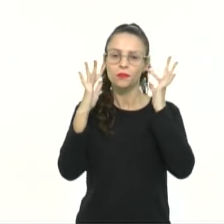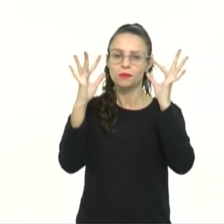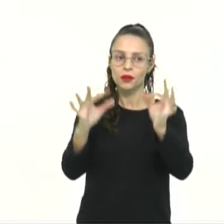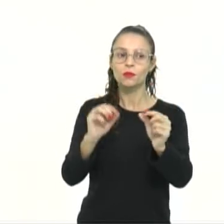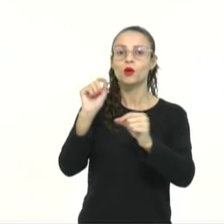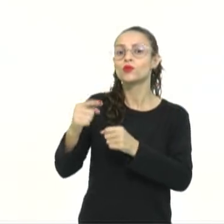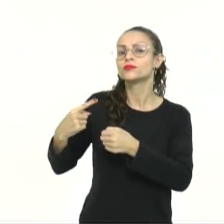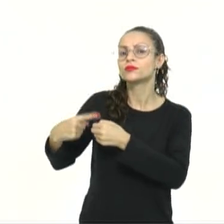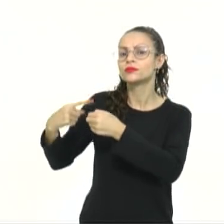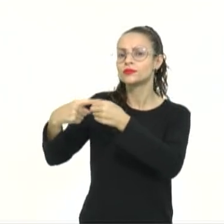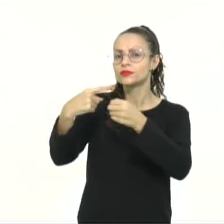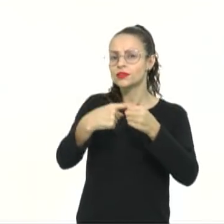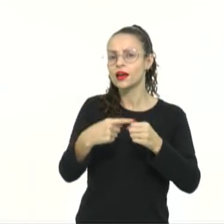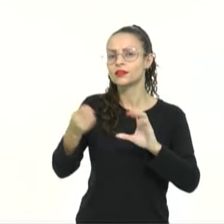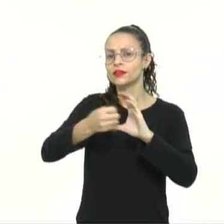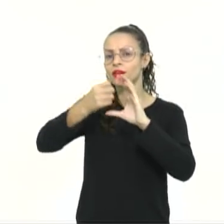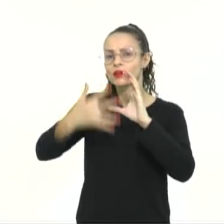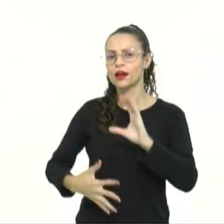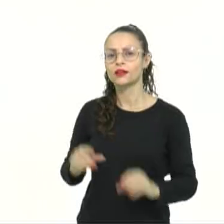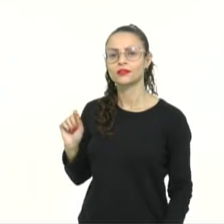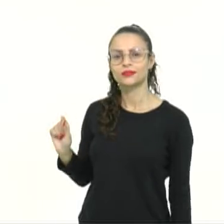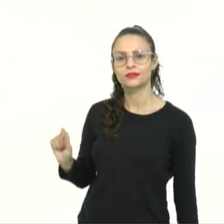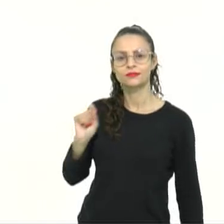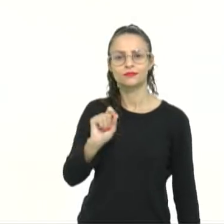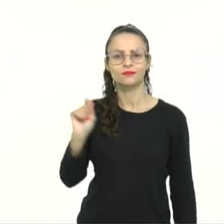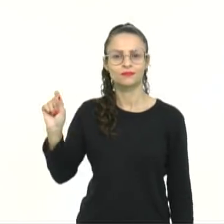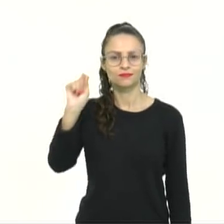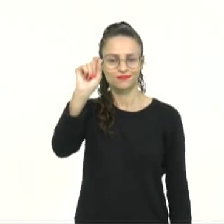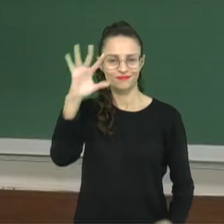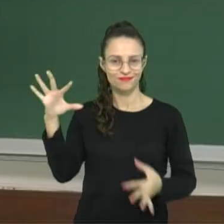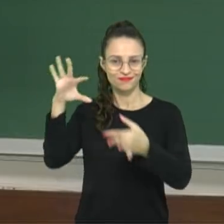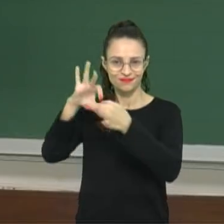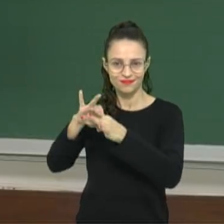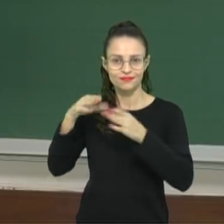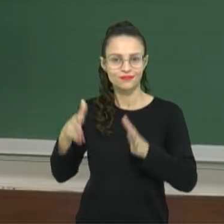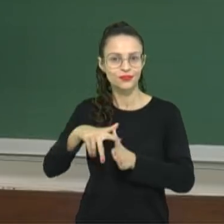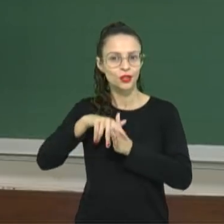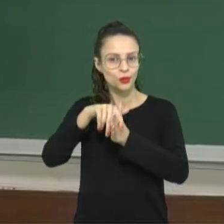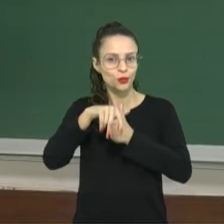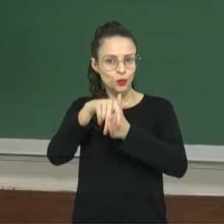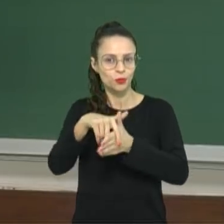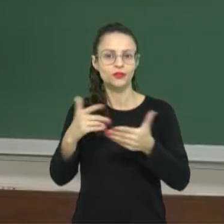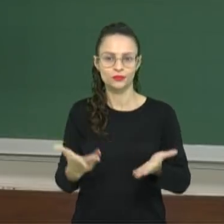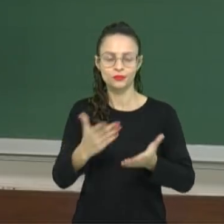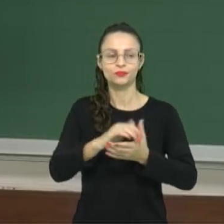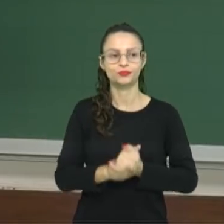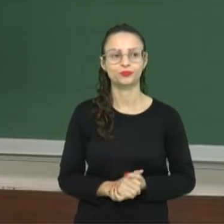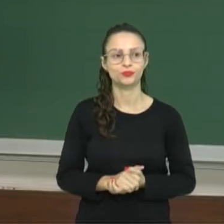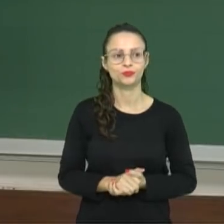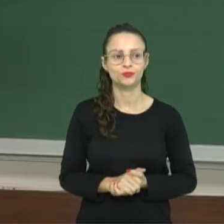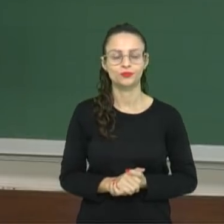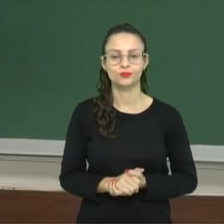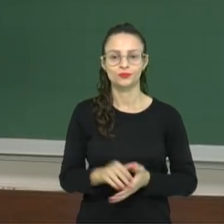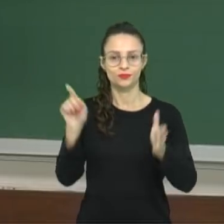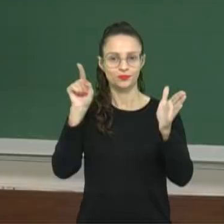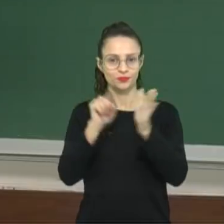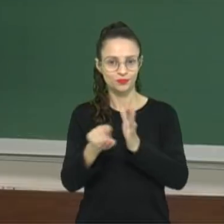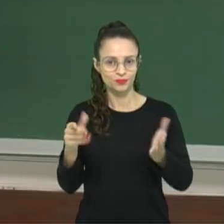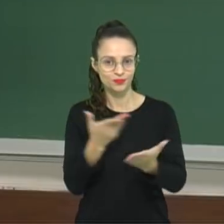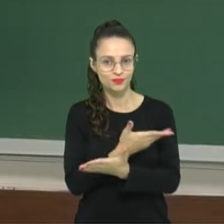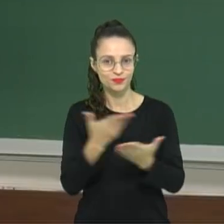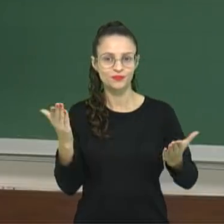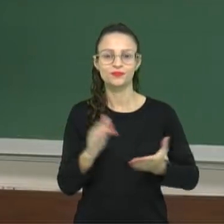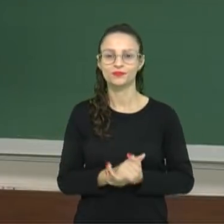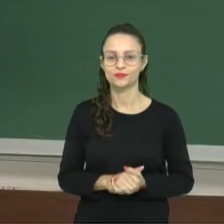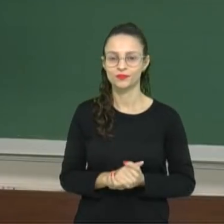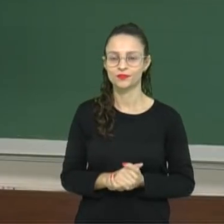são as cidades, que características têm essas cidades que estão ligadas com o tropeirismo, tá? Perguntinha lá para